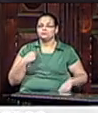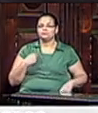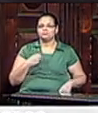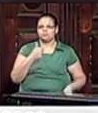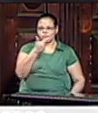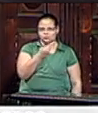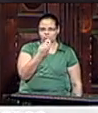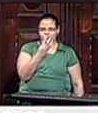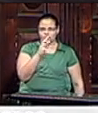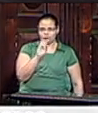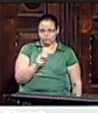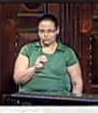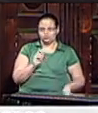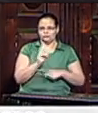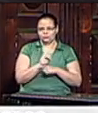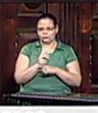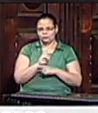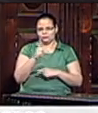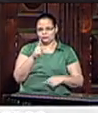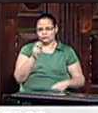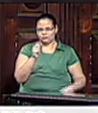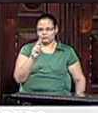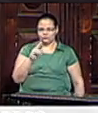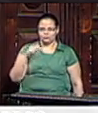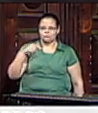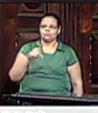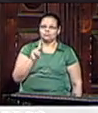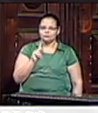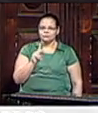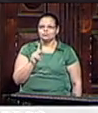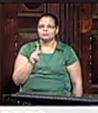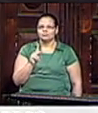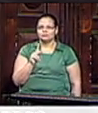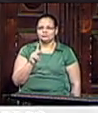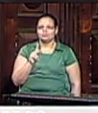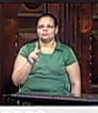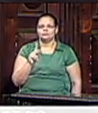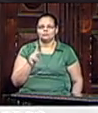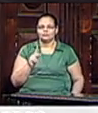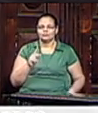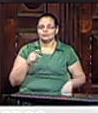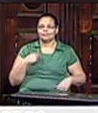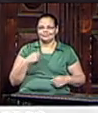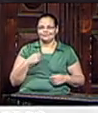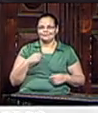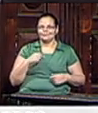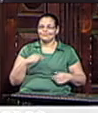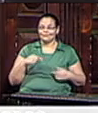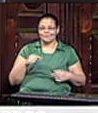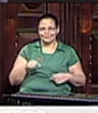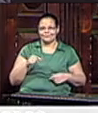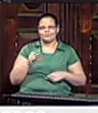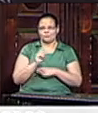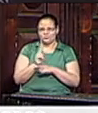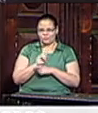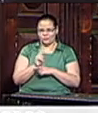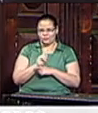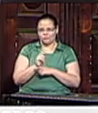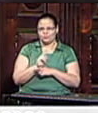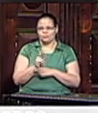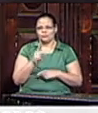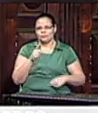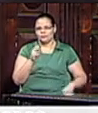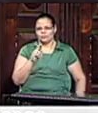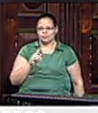guarda-parques. Houve 6 meses de preparação, o Estado investiu 2,5 milhões neles. E isso do guarda-parque, junto com